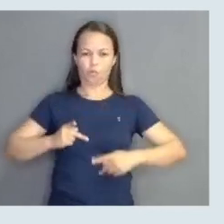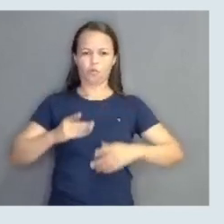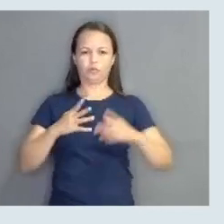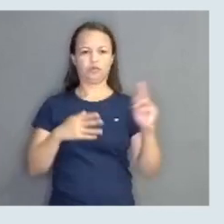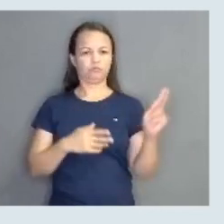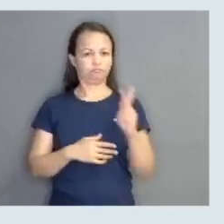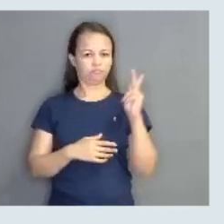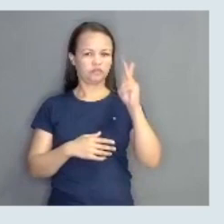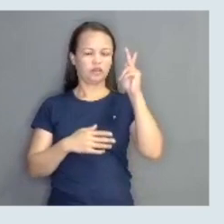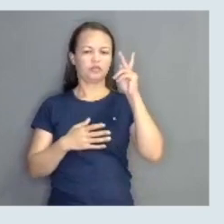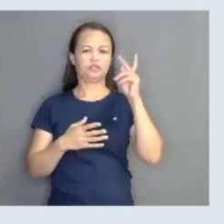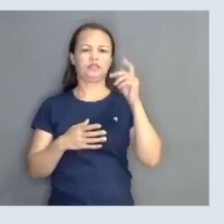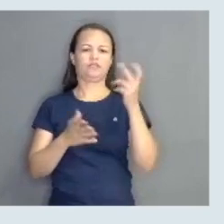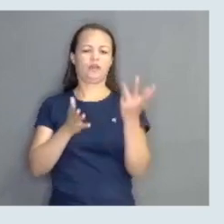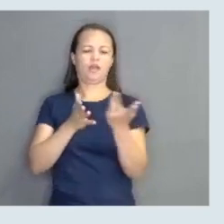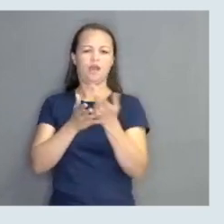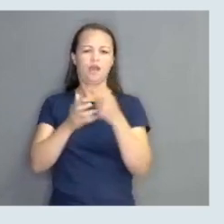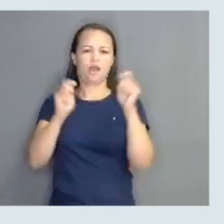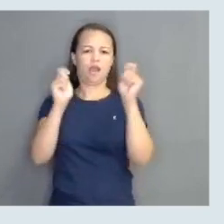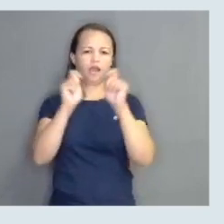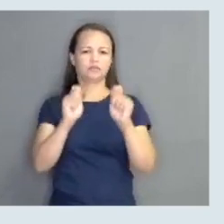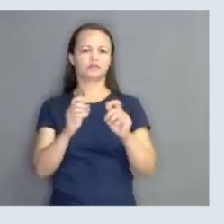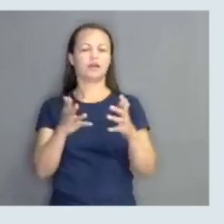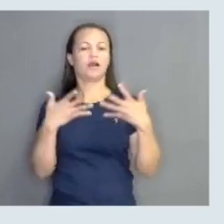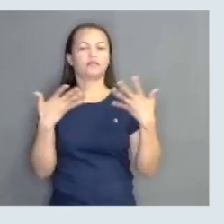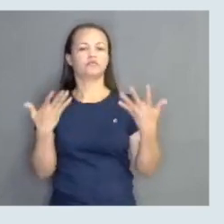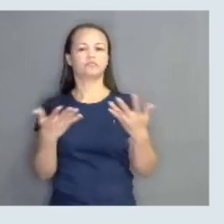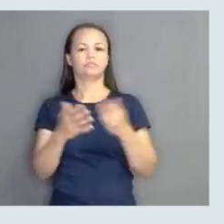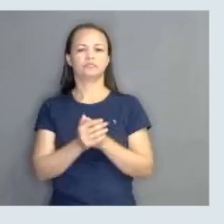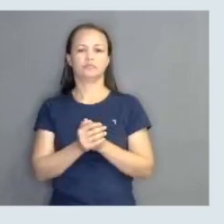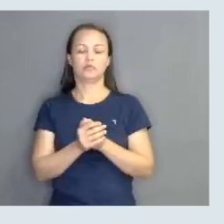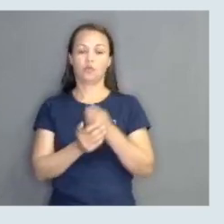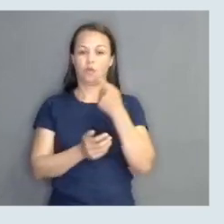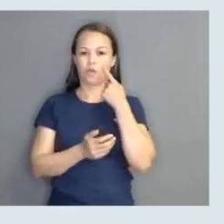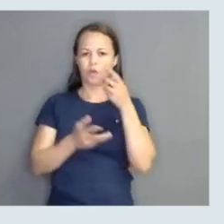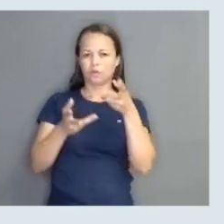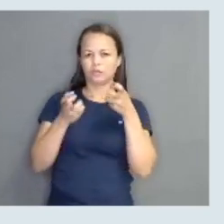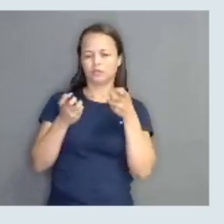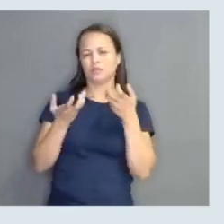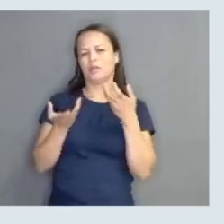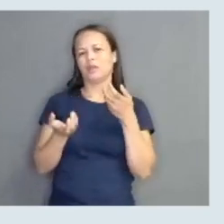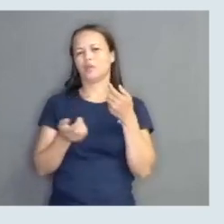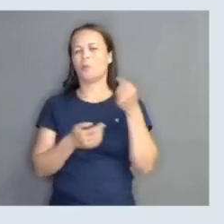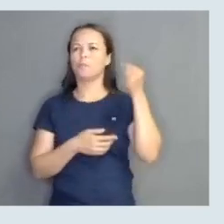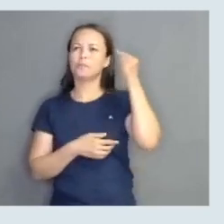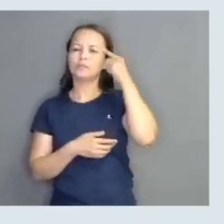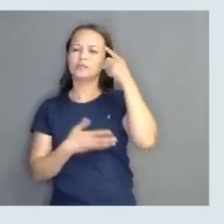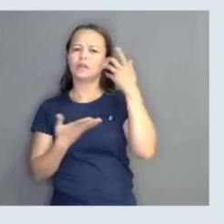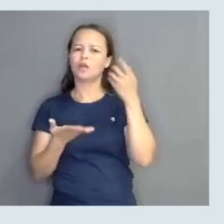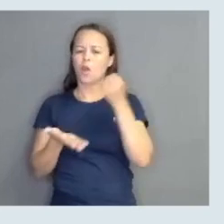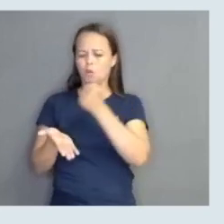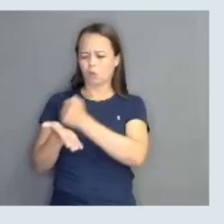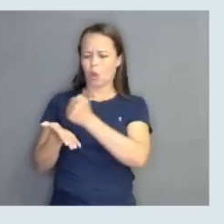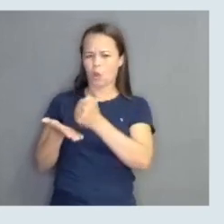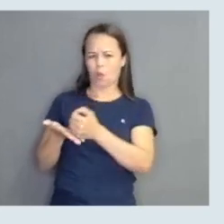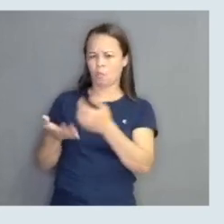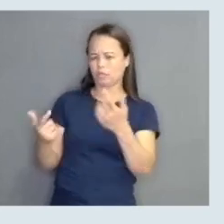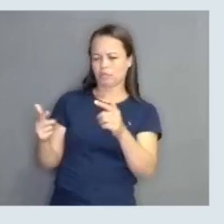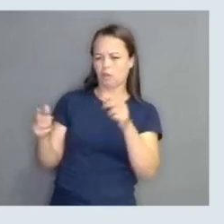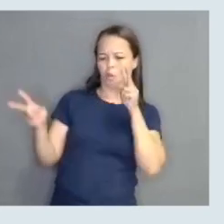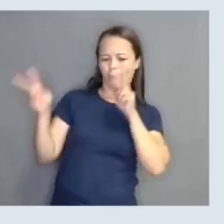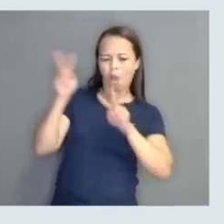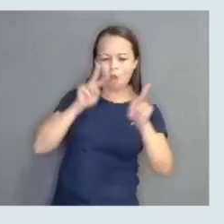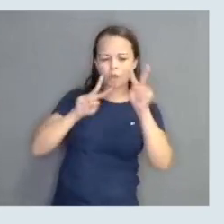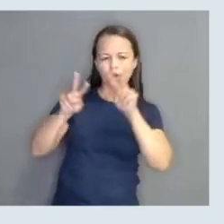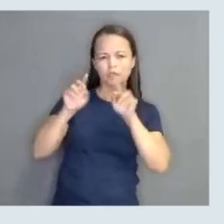artes. Veja bem que tirei essas conclusões sem documento algum, olhando